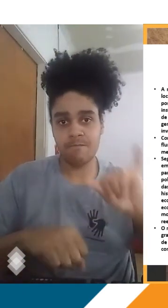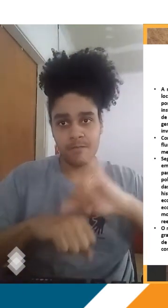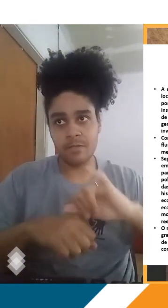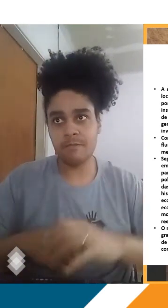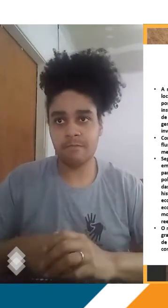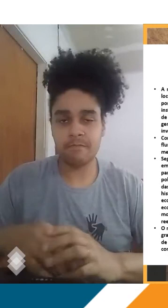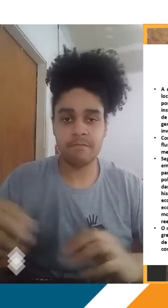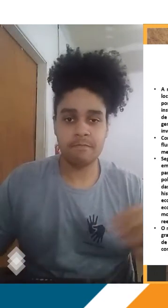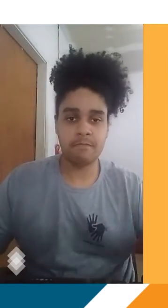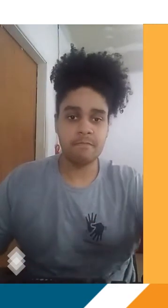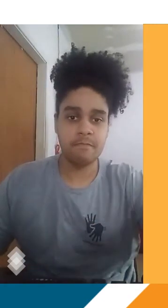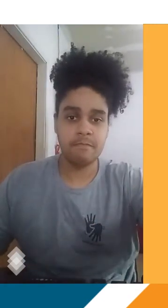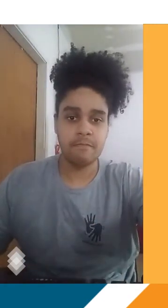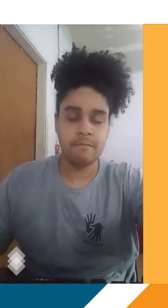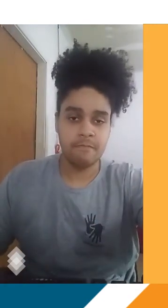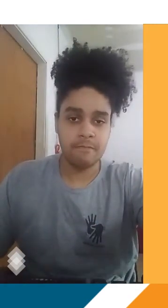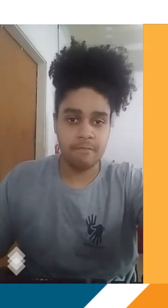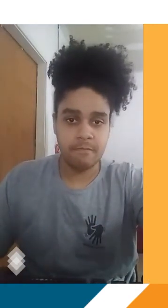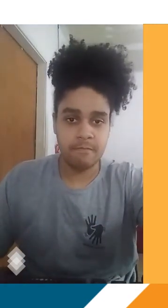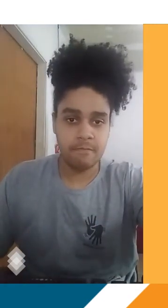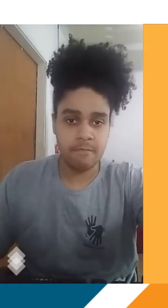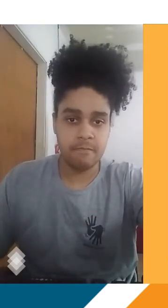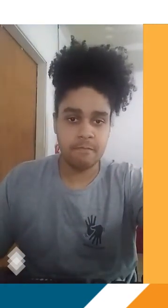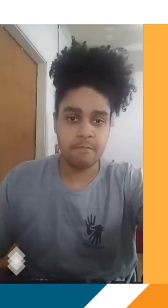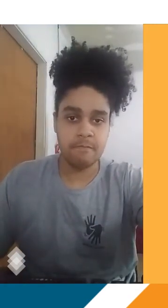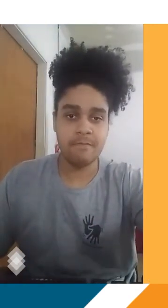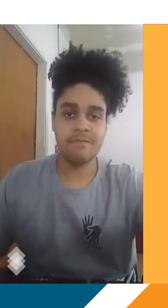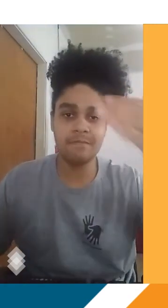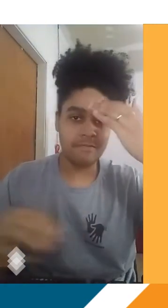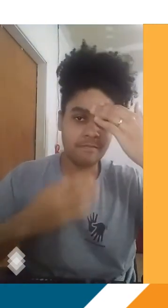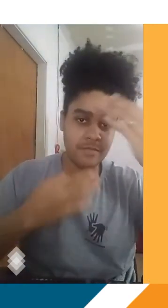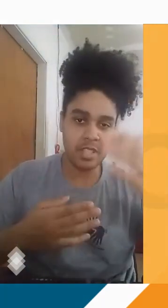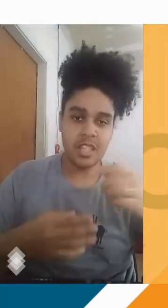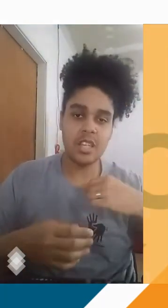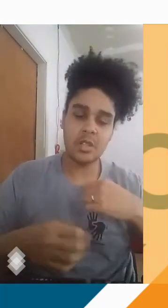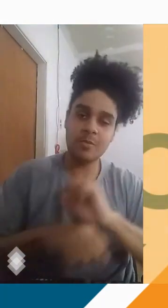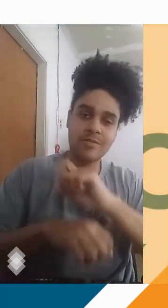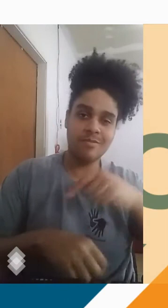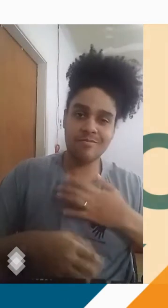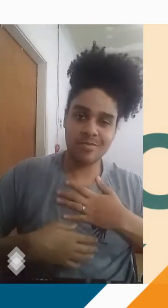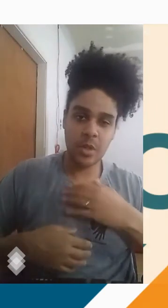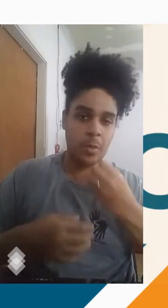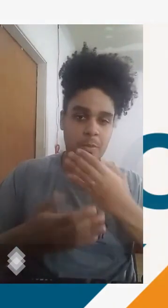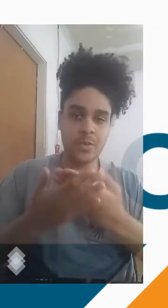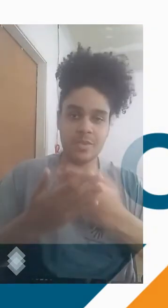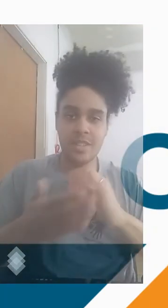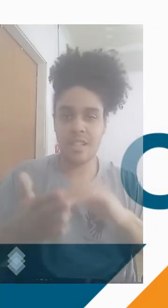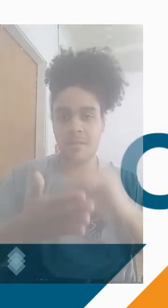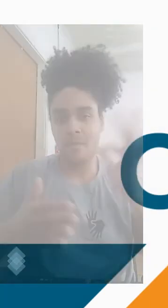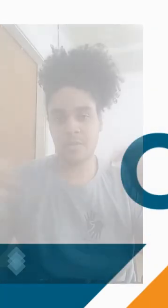e do interior à periferia. Pessoal, é isso. Espero que vocês tenham gostado. Bons estudos e até a próxima.